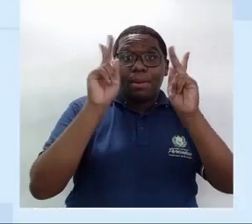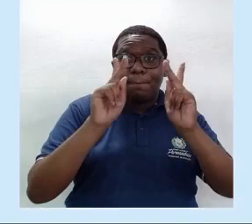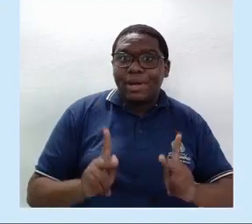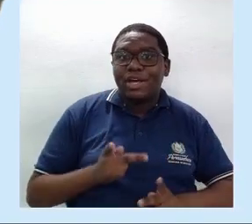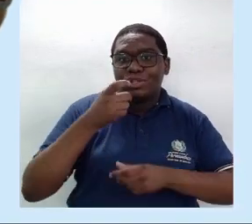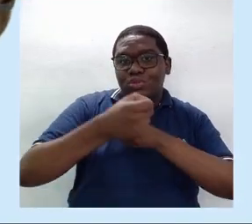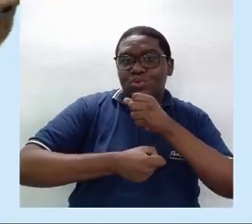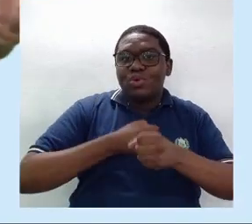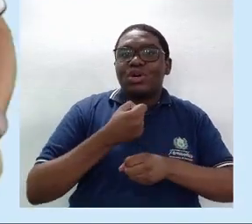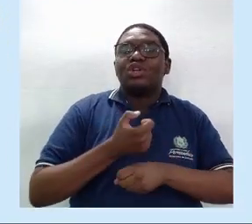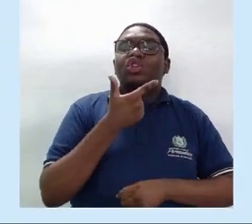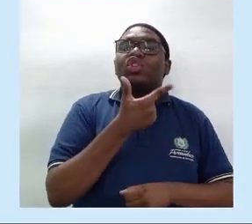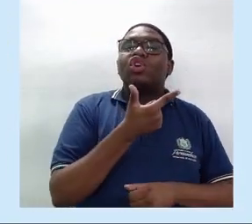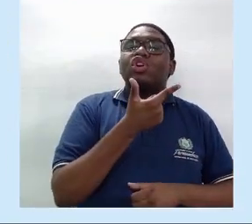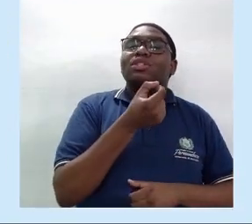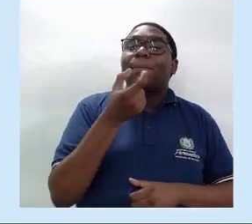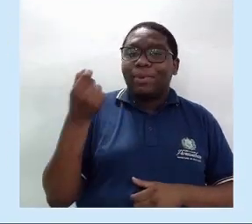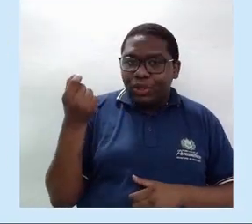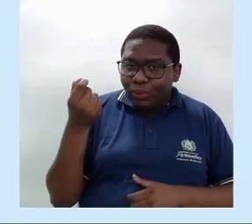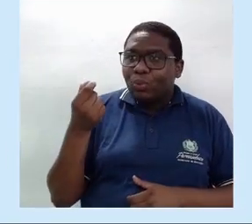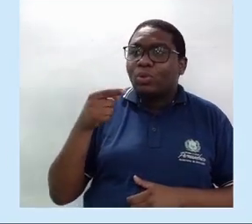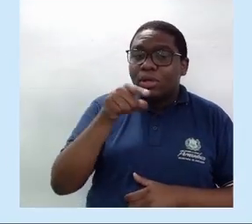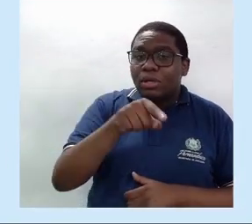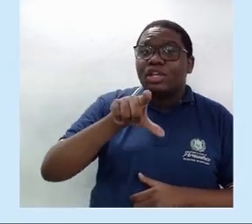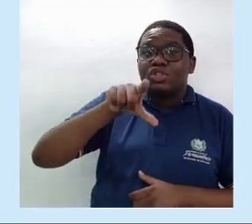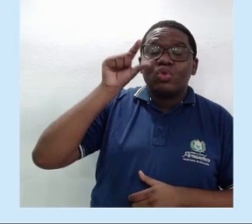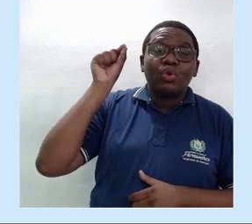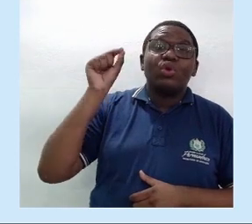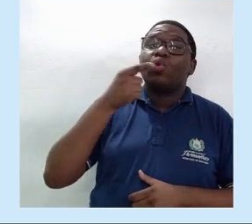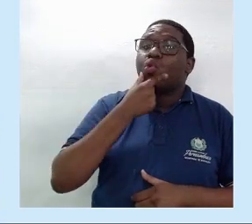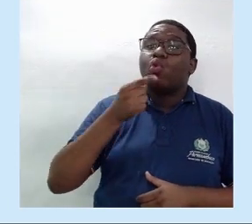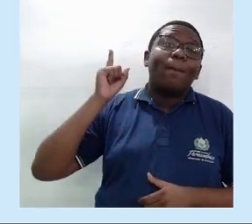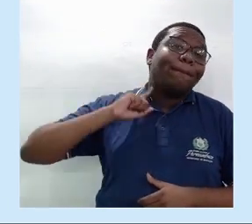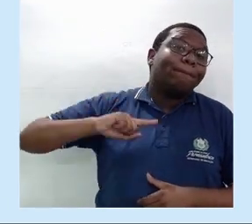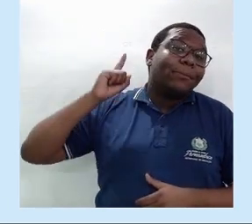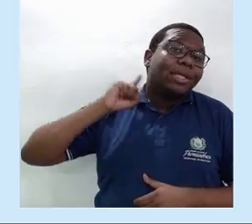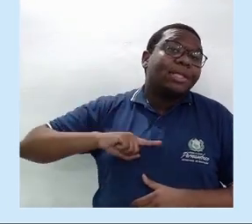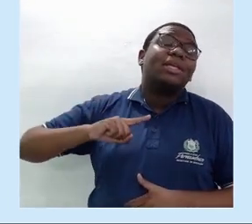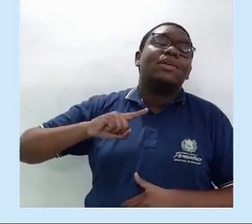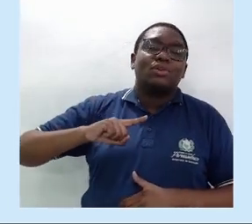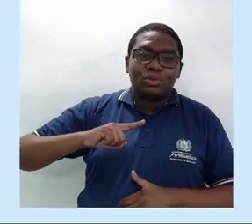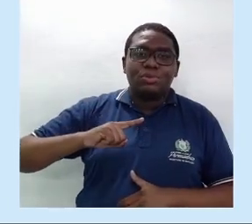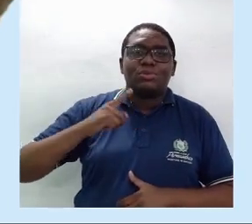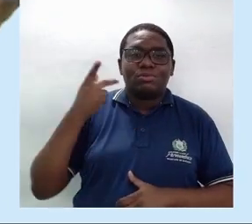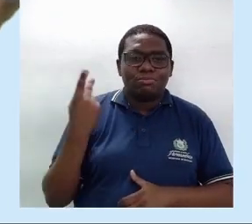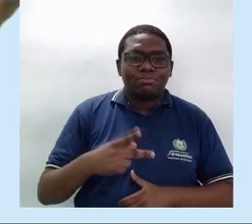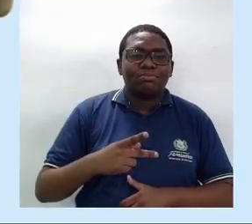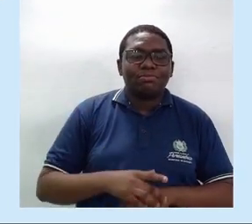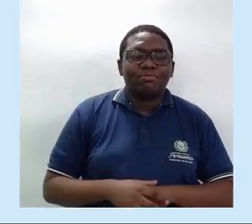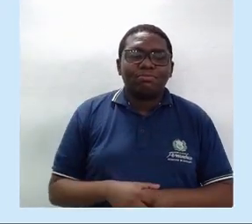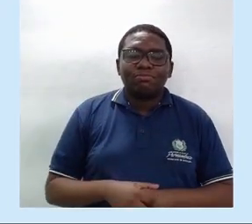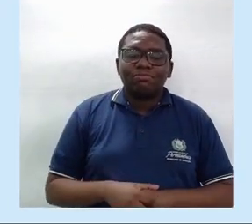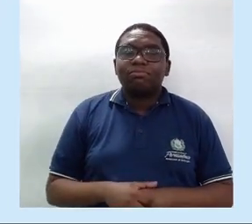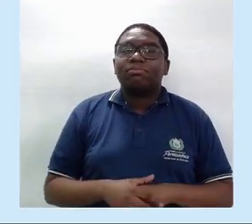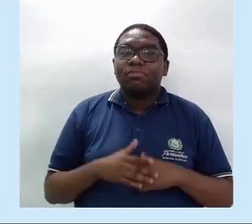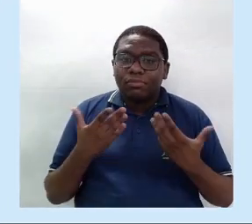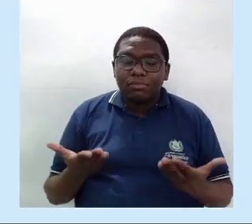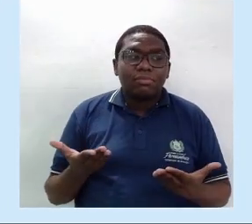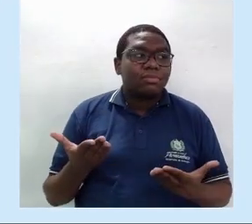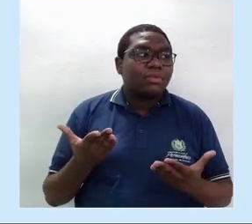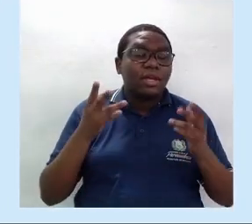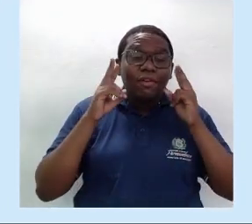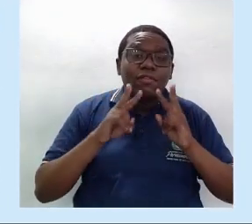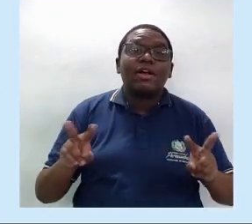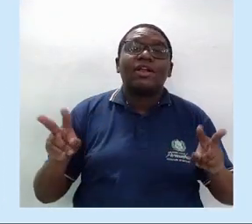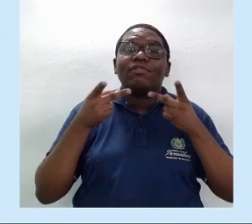ano de 2000, ele foi escolhido como o mineiro do século. E a seguinte questão, olha o que ele